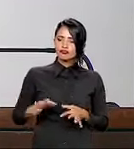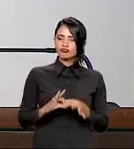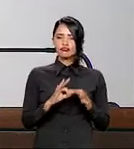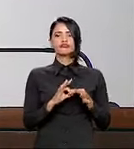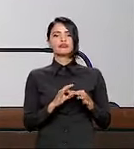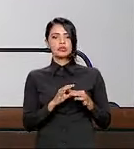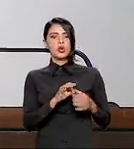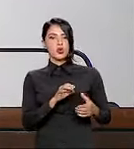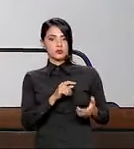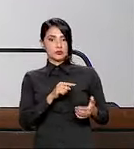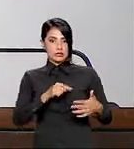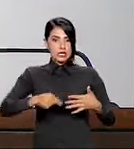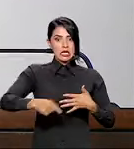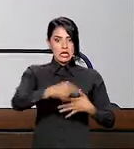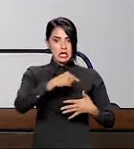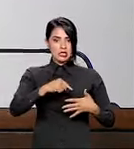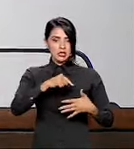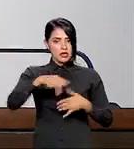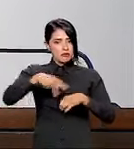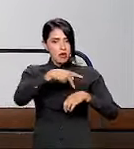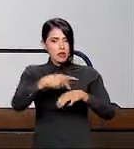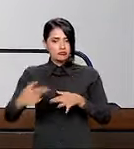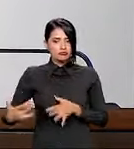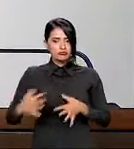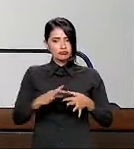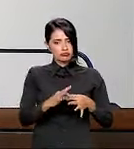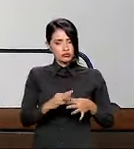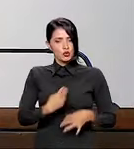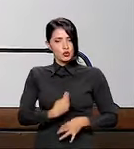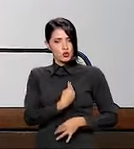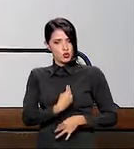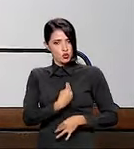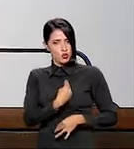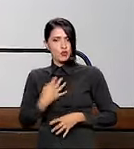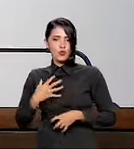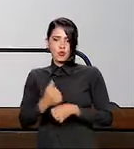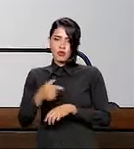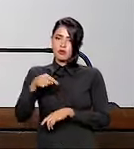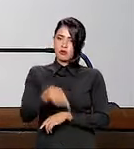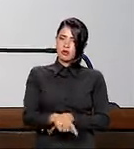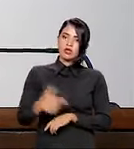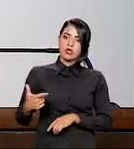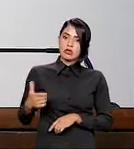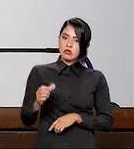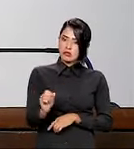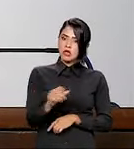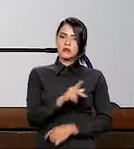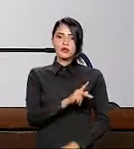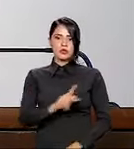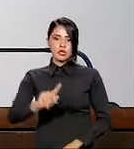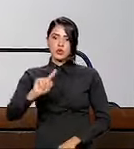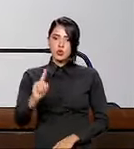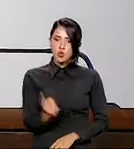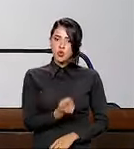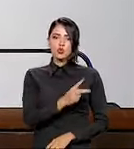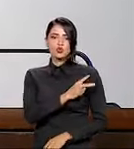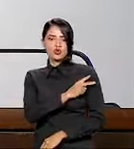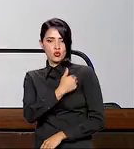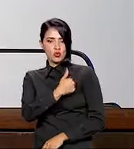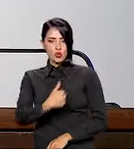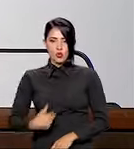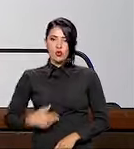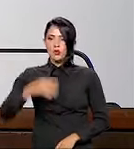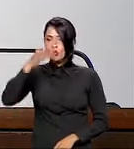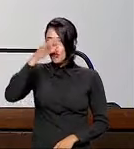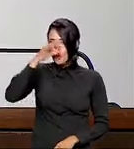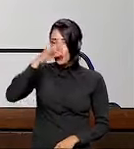e a cooperação entre os países da região. Estiveram 10 chefes de Estado, um chefe de governo do Peru e